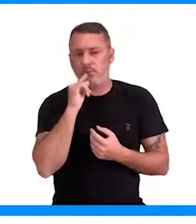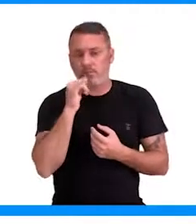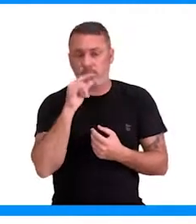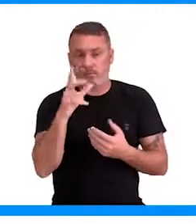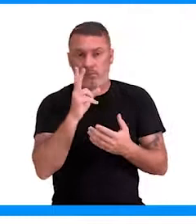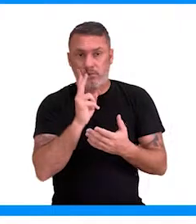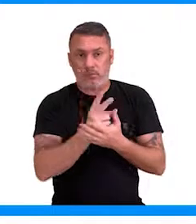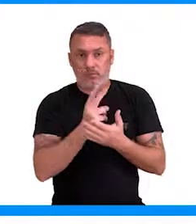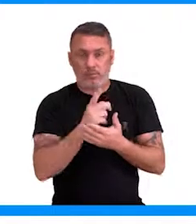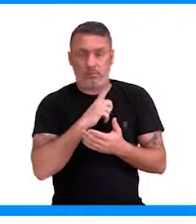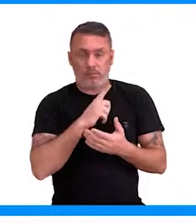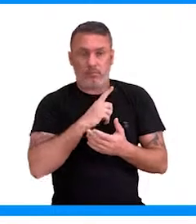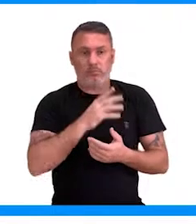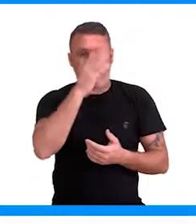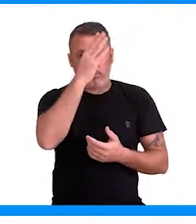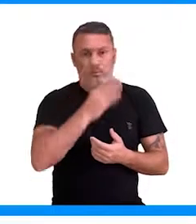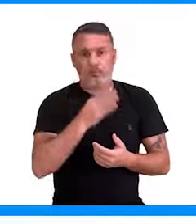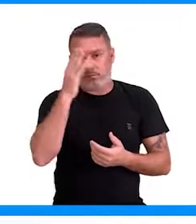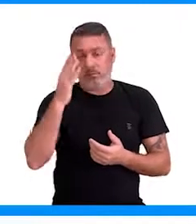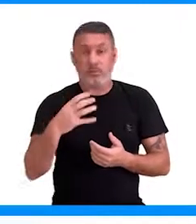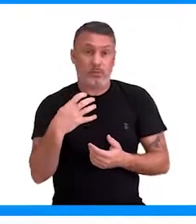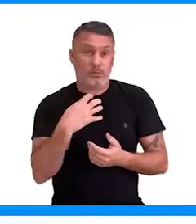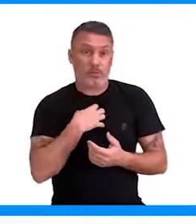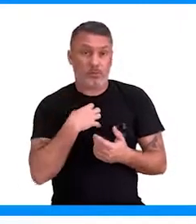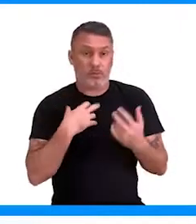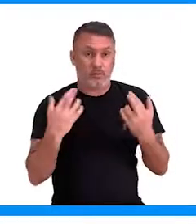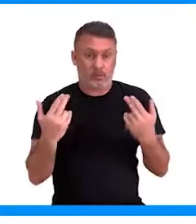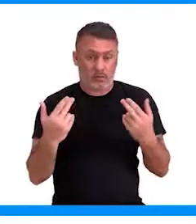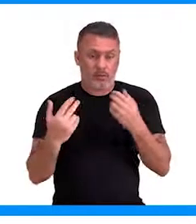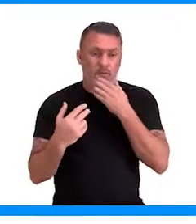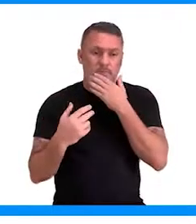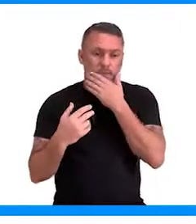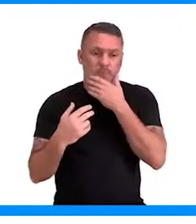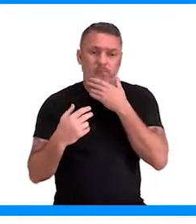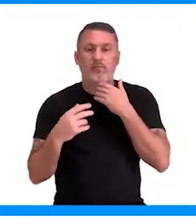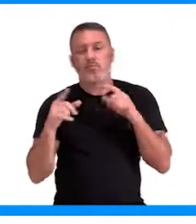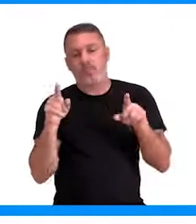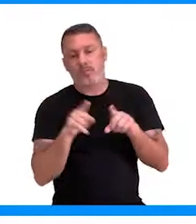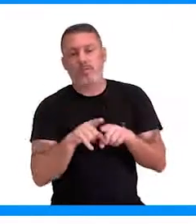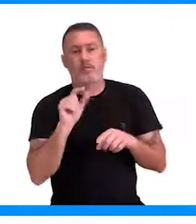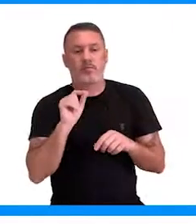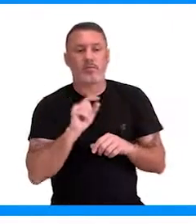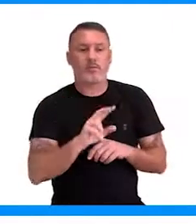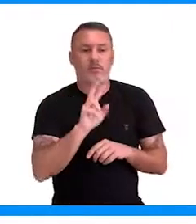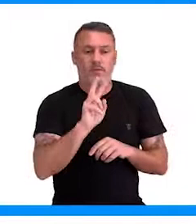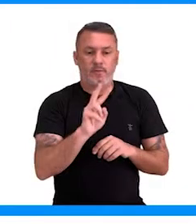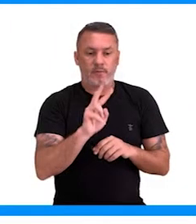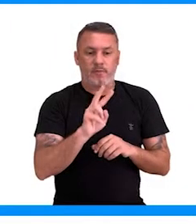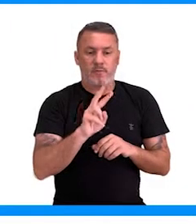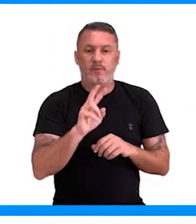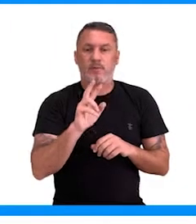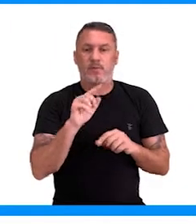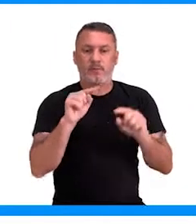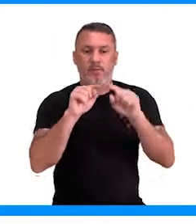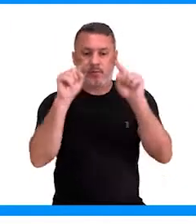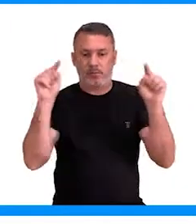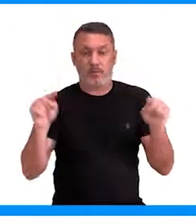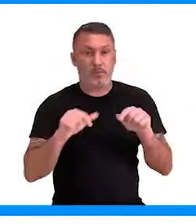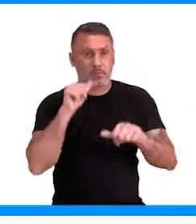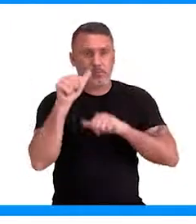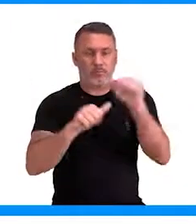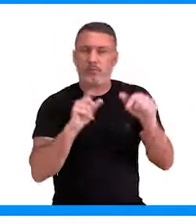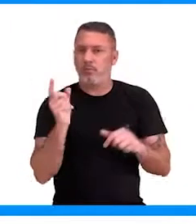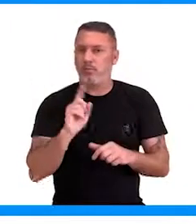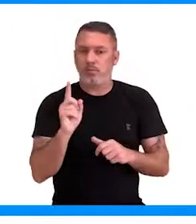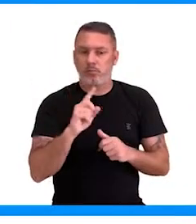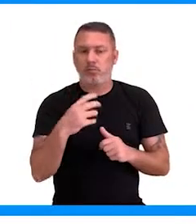Se estiverem na mesma direção e sentido, ambas para baixo, por exemplo, então a velocidade não muda de